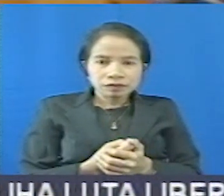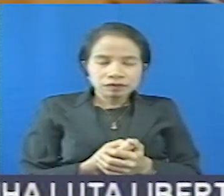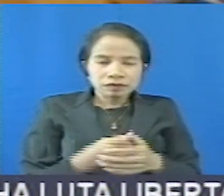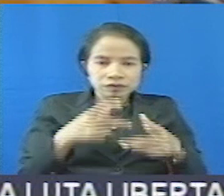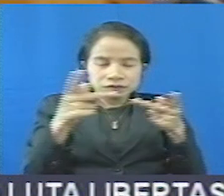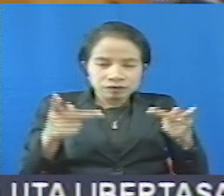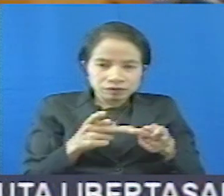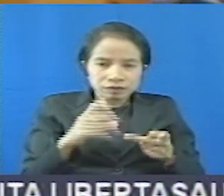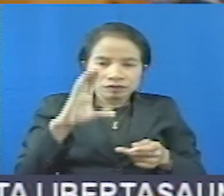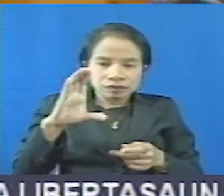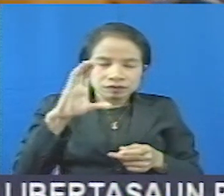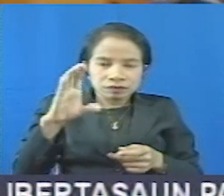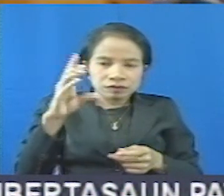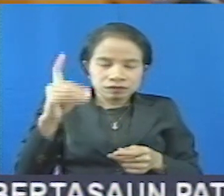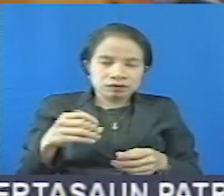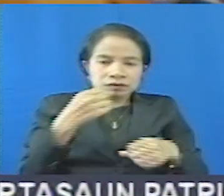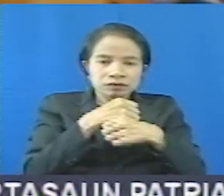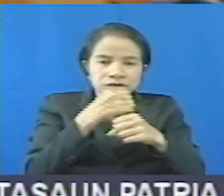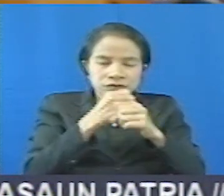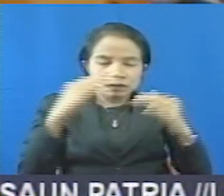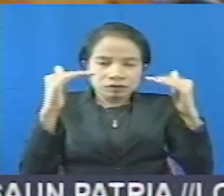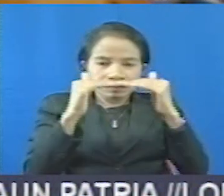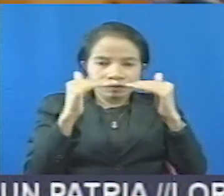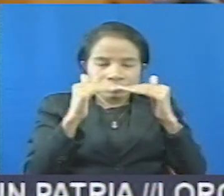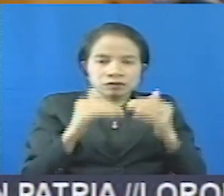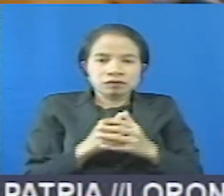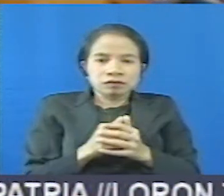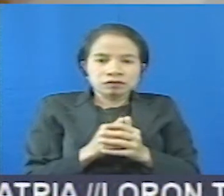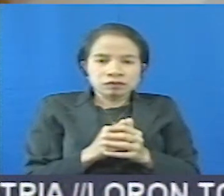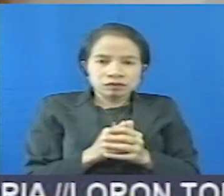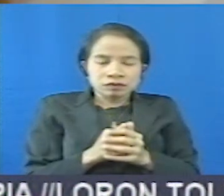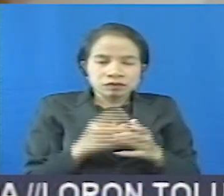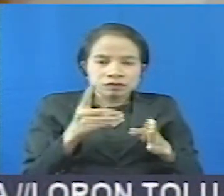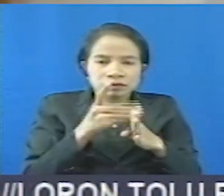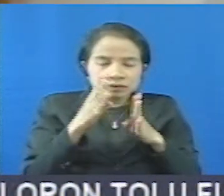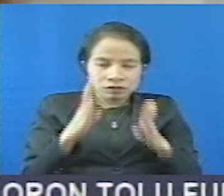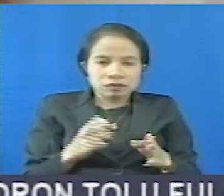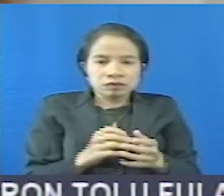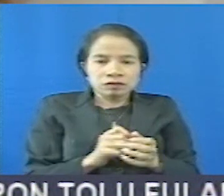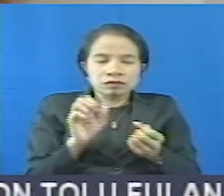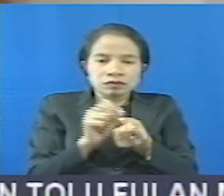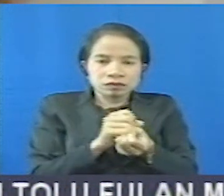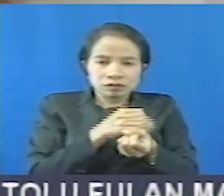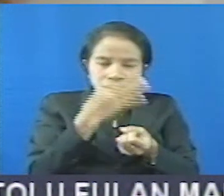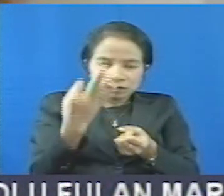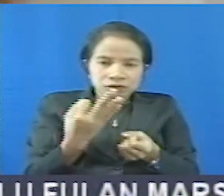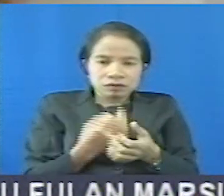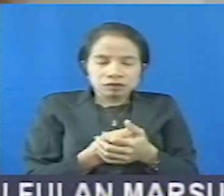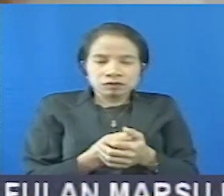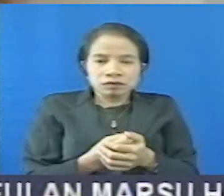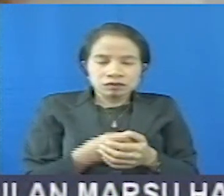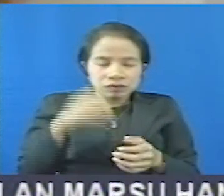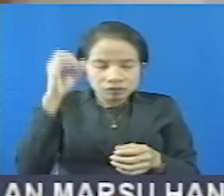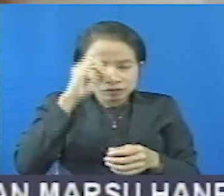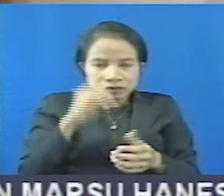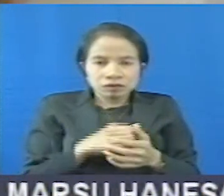Centro Integrado de Gestão Crise realiza quarta-feira encontro com coordenadores pilares na Força Tarefa, onde